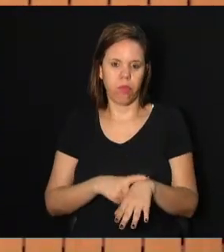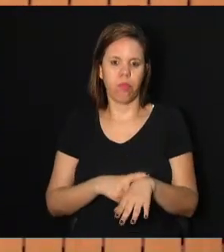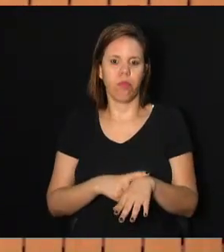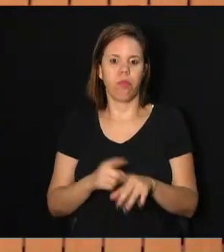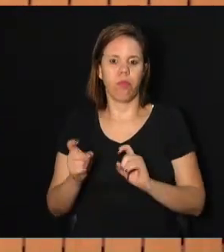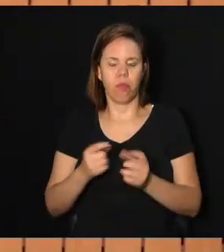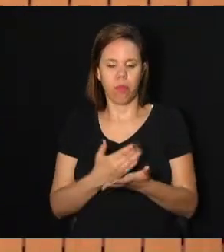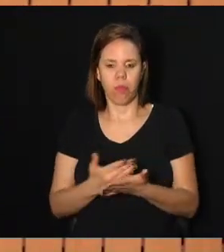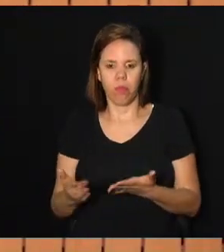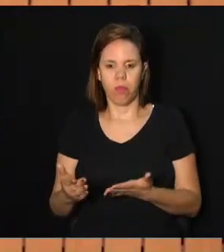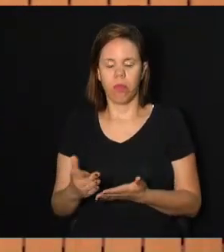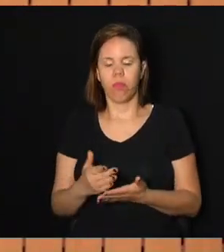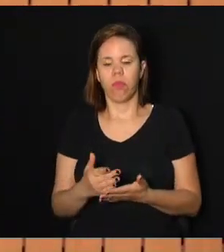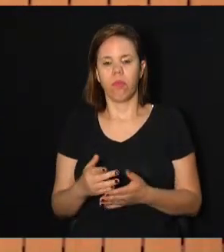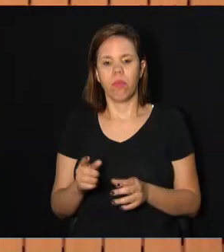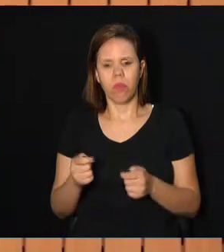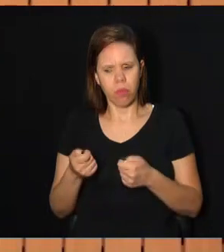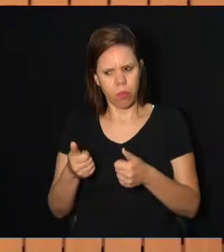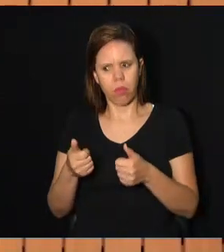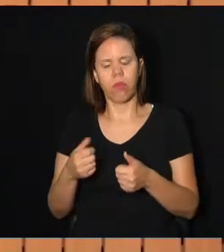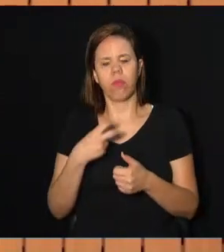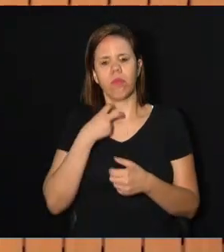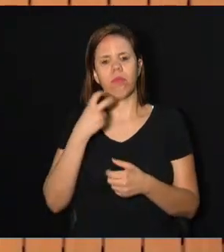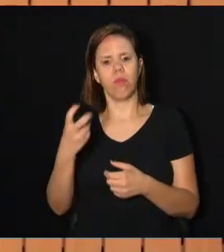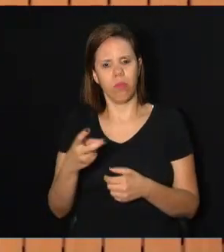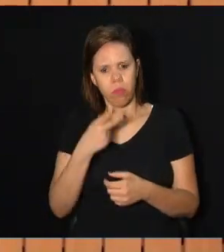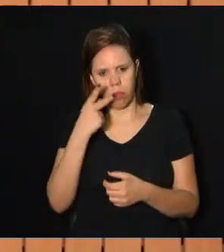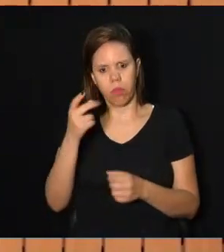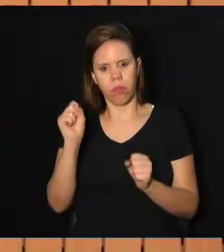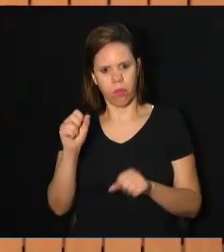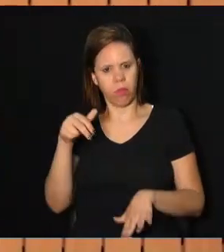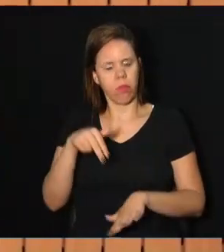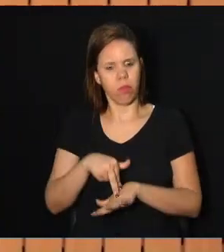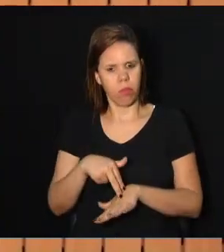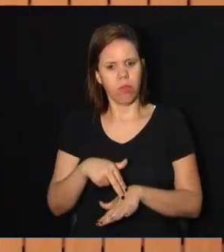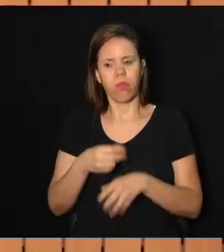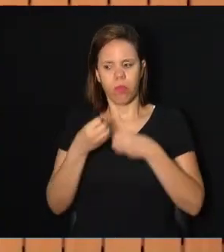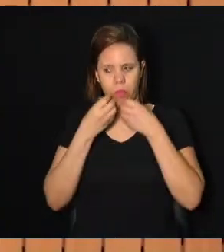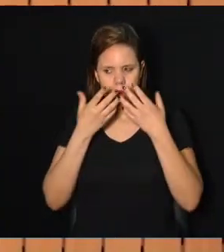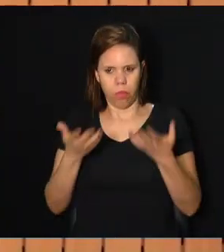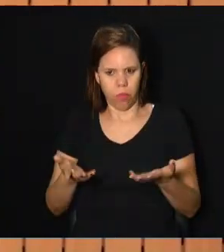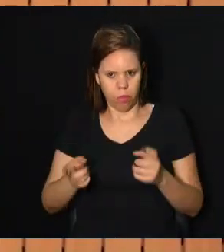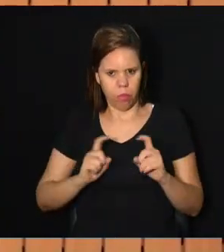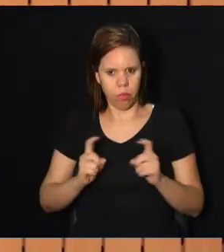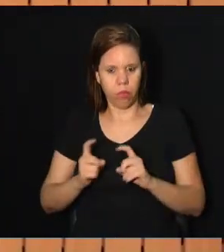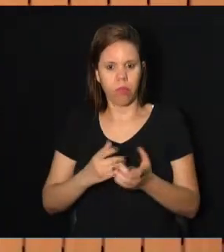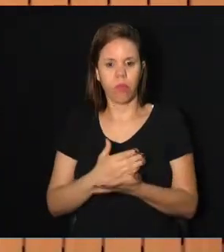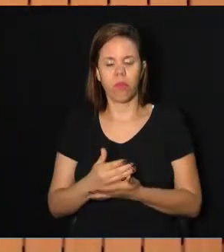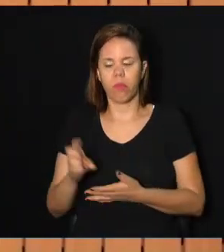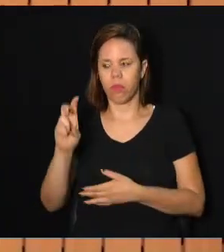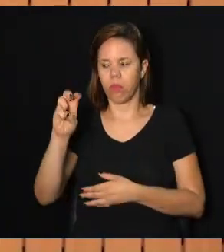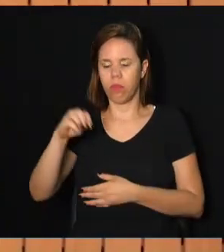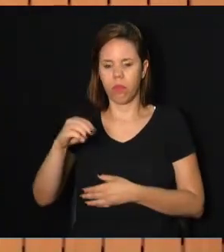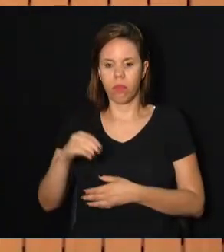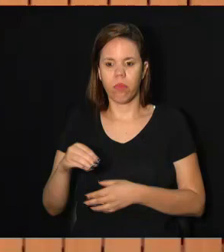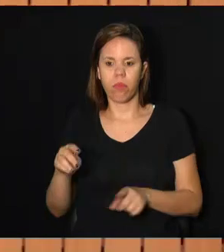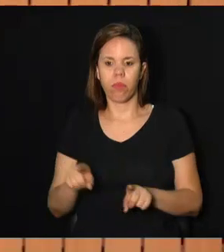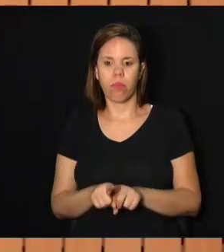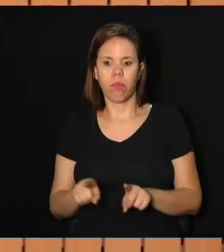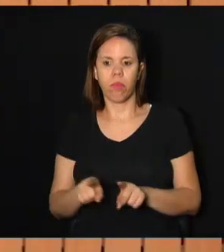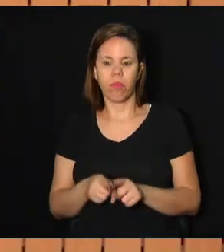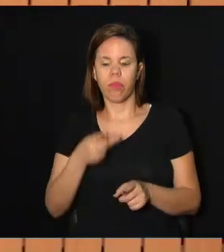oportunidade, dar voz, realmente, aos vereadores falarem no pequeno expediente, nos primeiros 5 minutos,